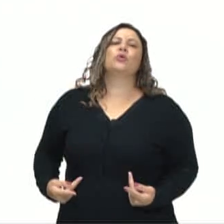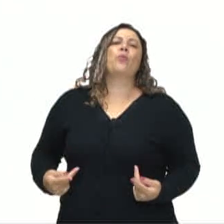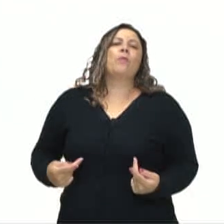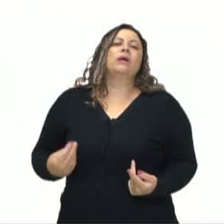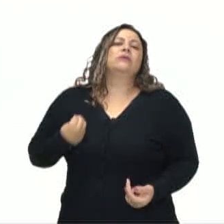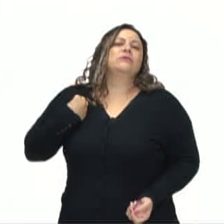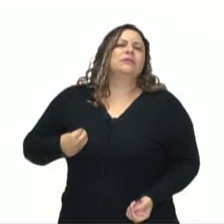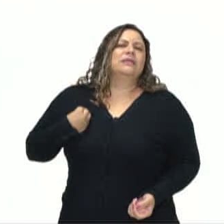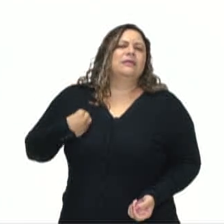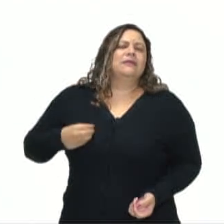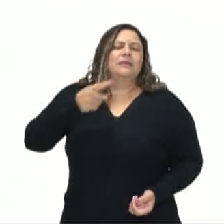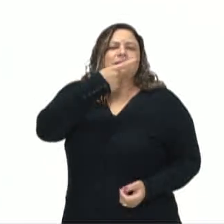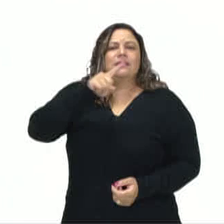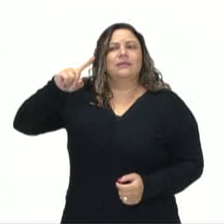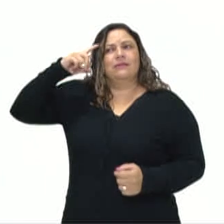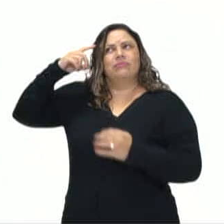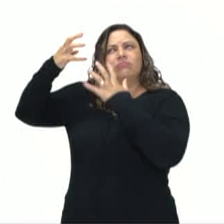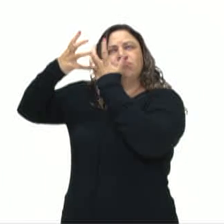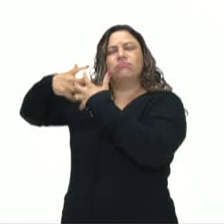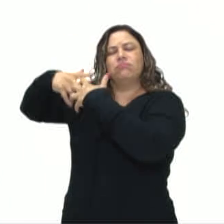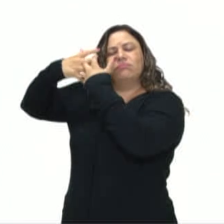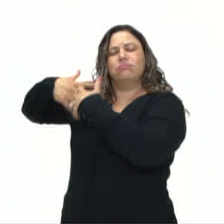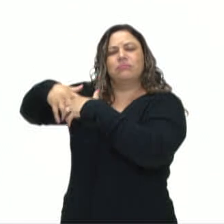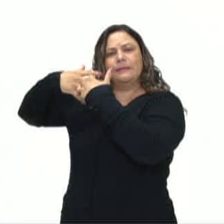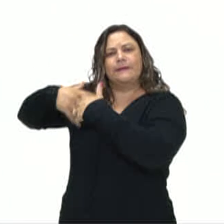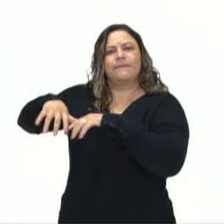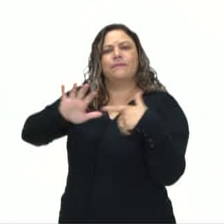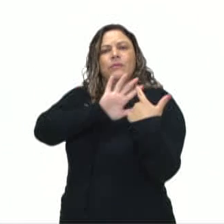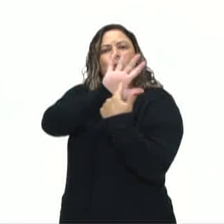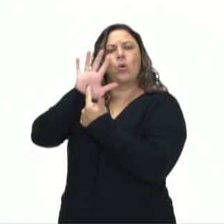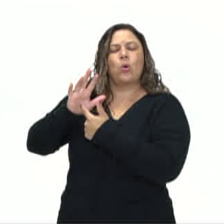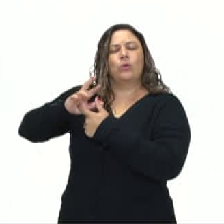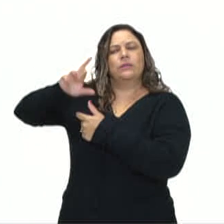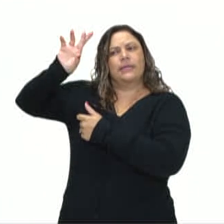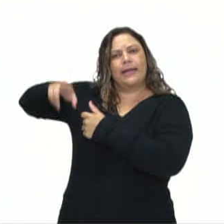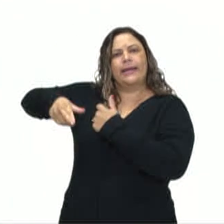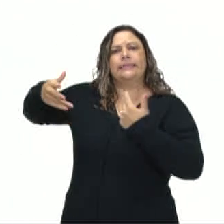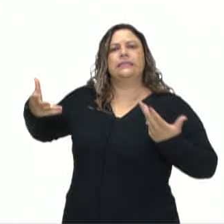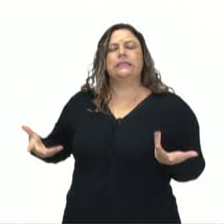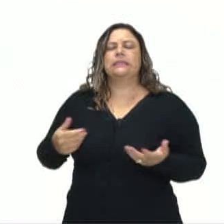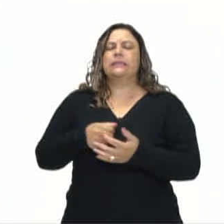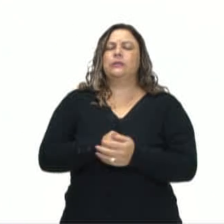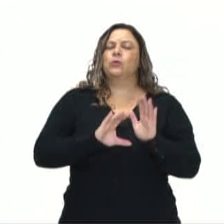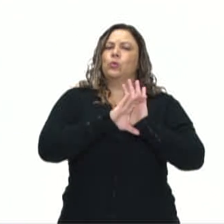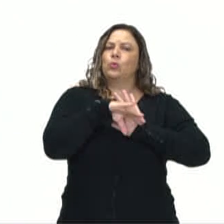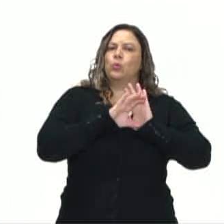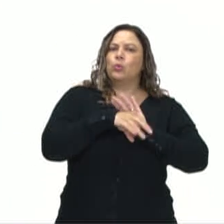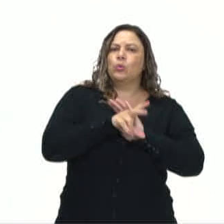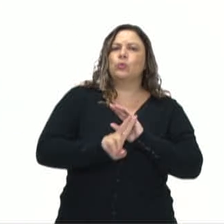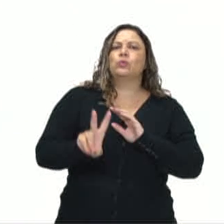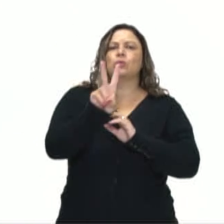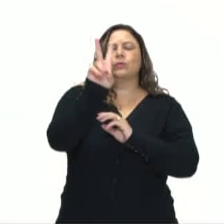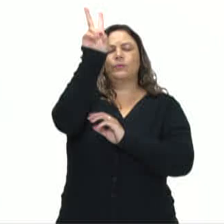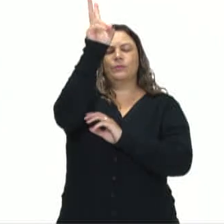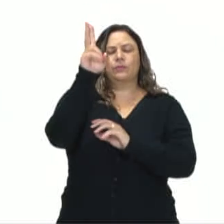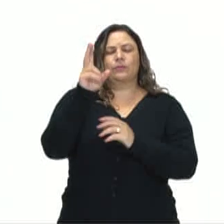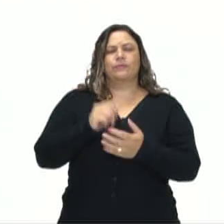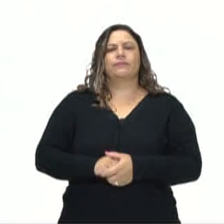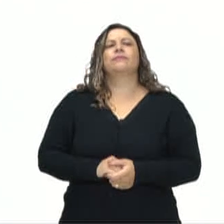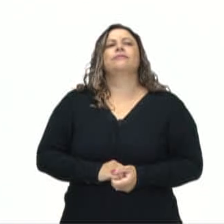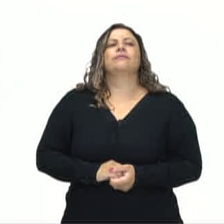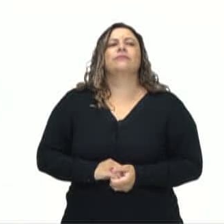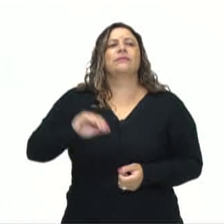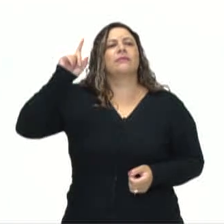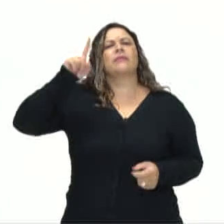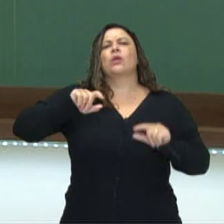ao intelecto e encontra sua expressão na ação, o conceito de virtude é central na ética